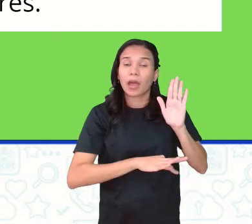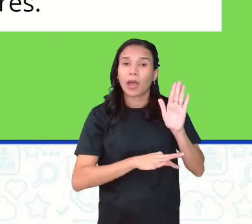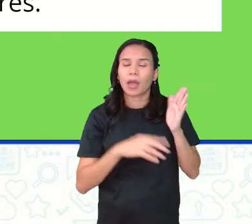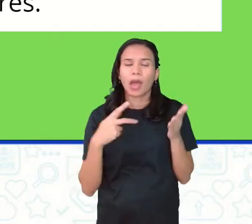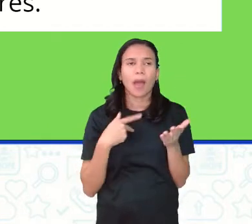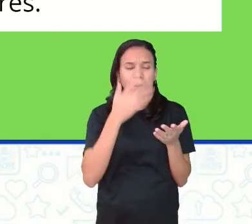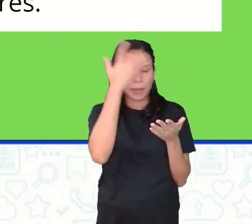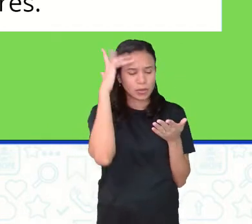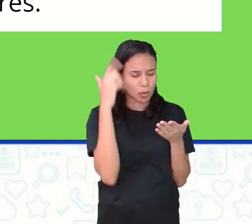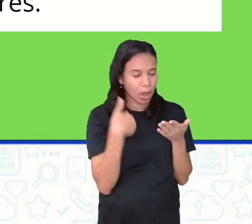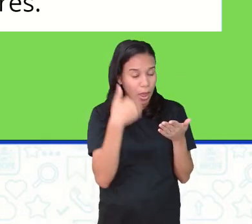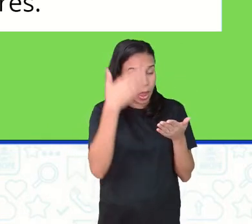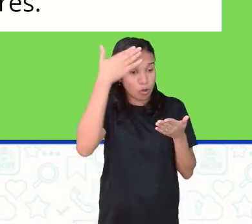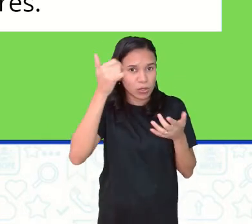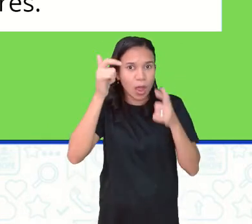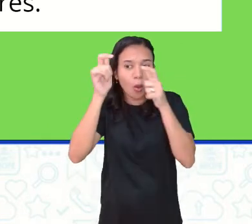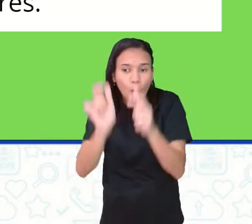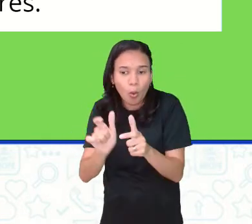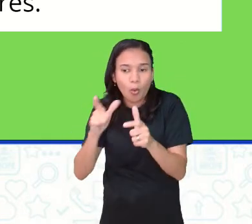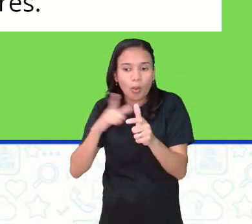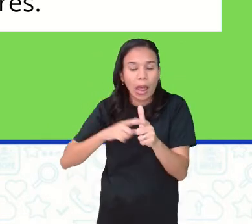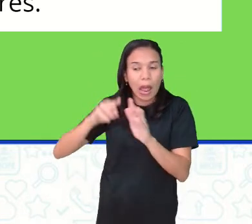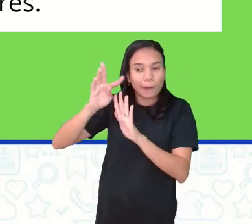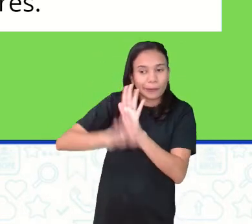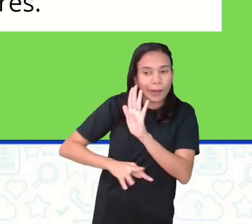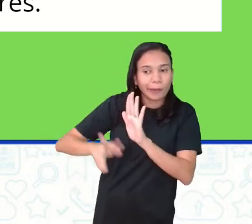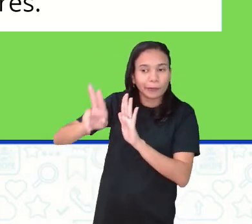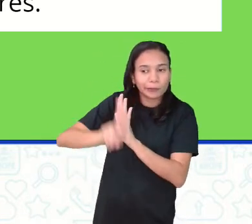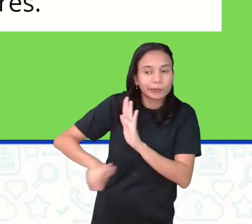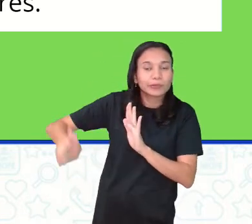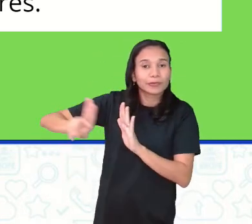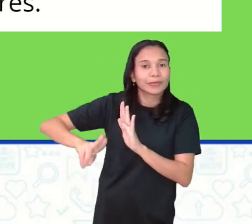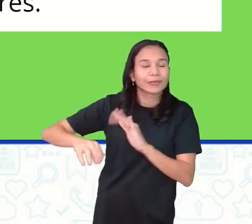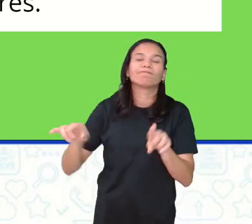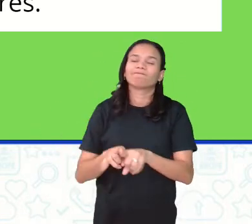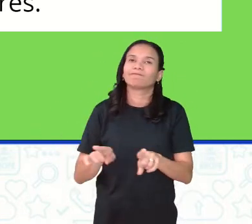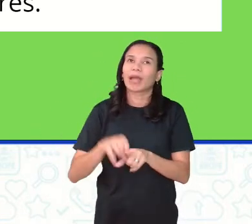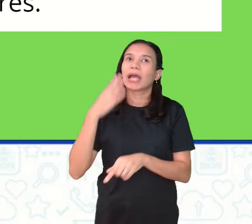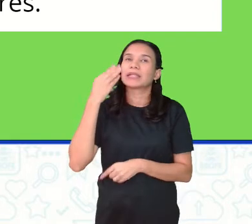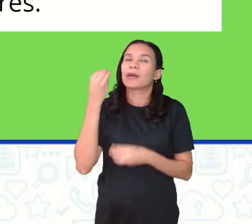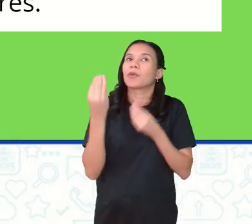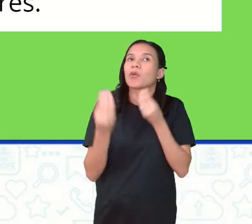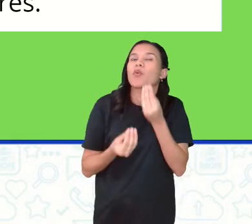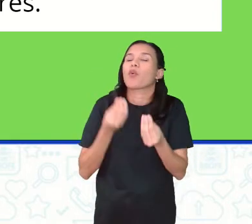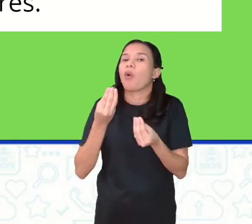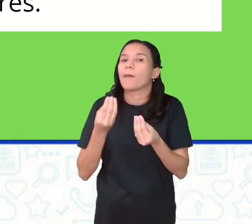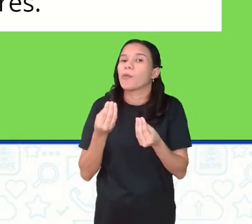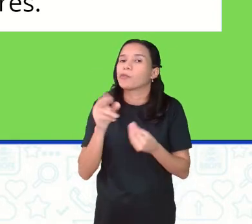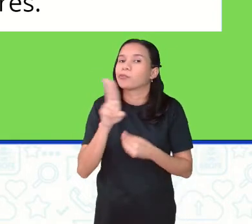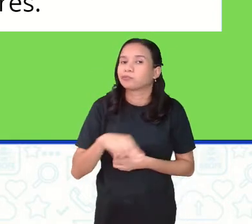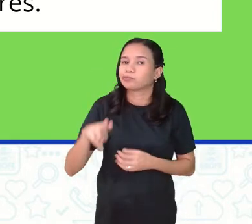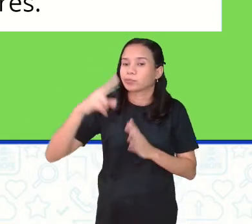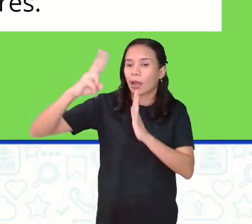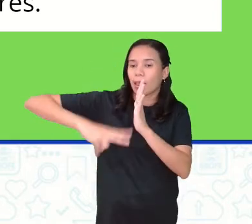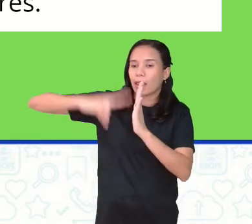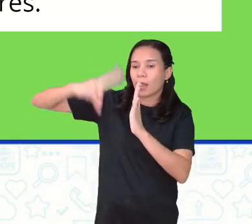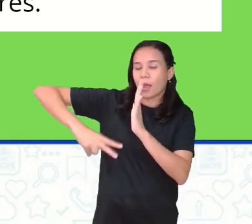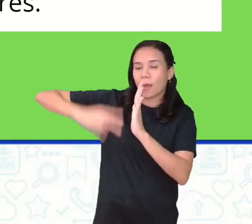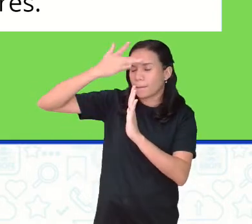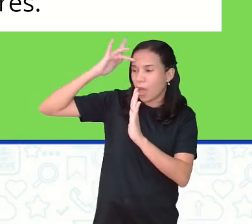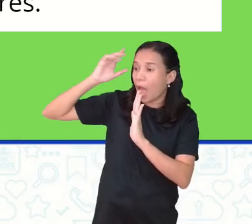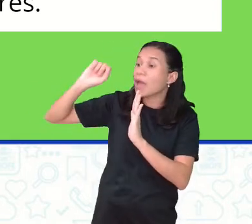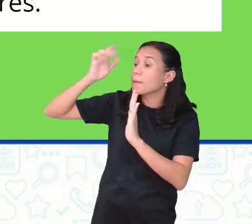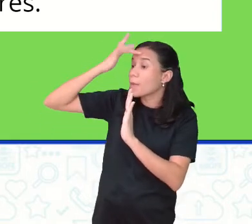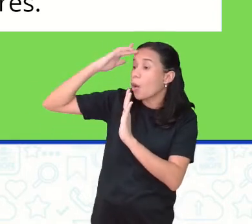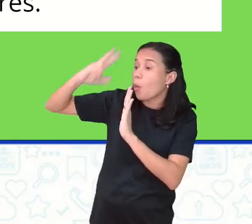que você sabe onde ele vai circular, você também terá ideia de quem sejam seus leitores.